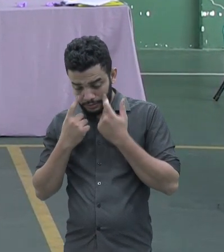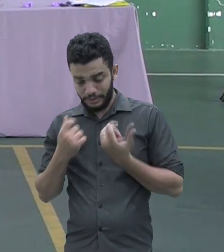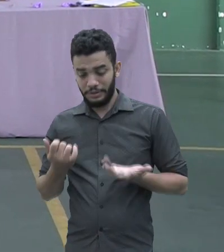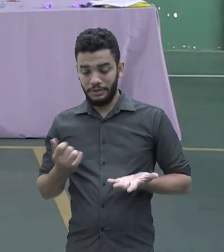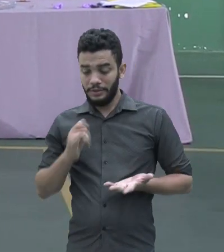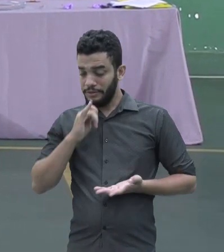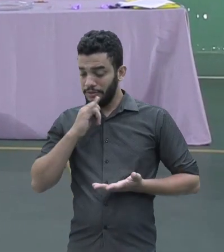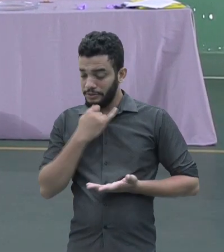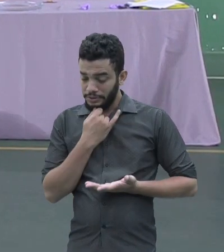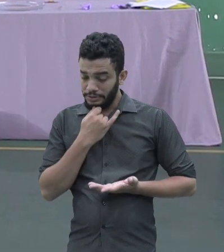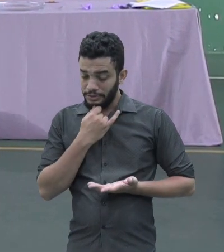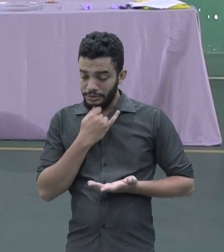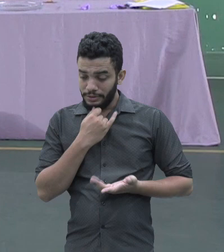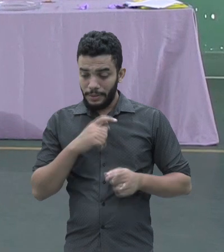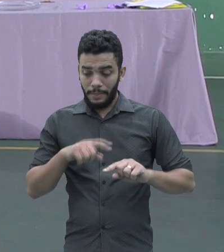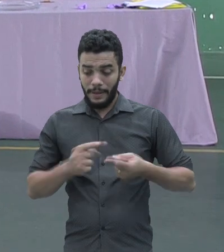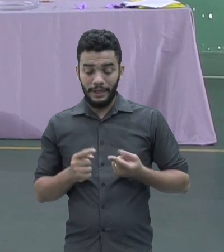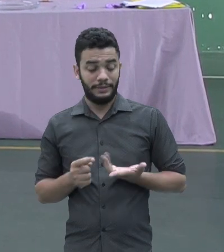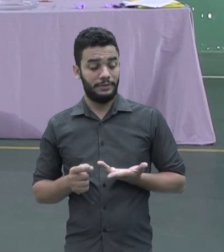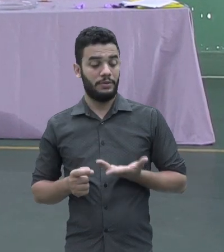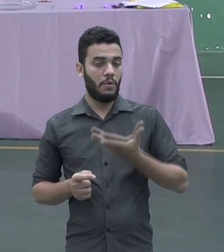deveria olhar...